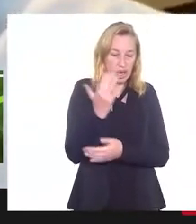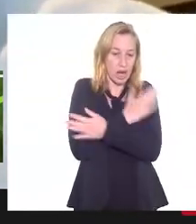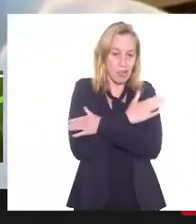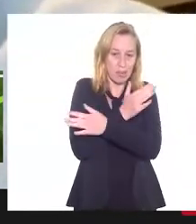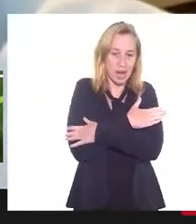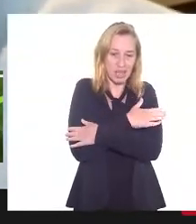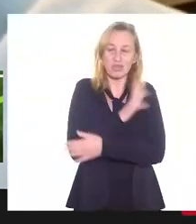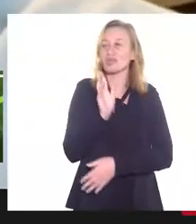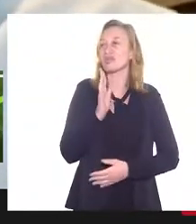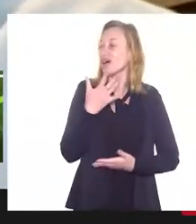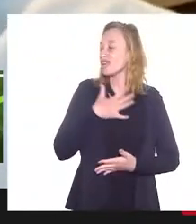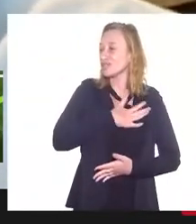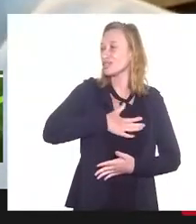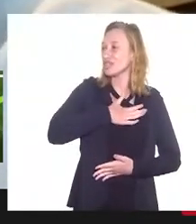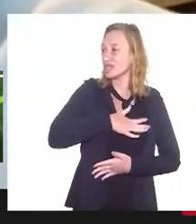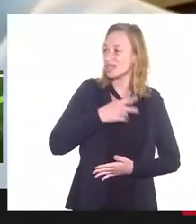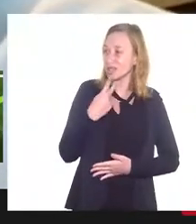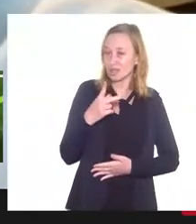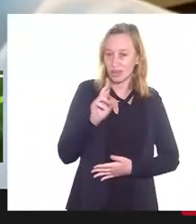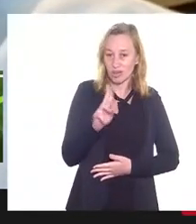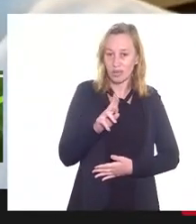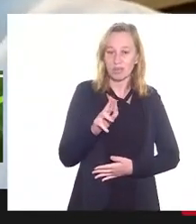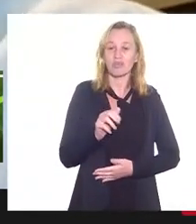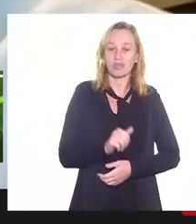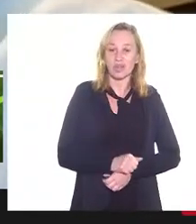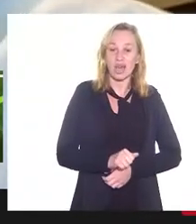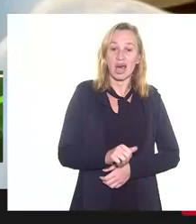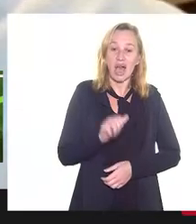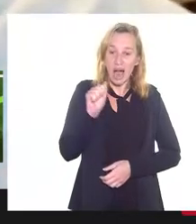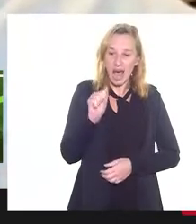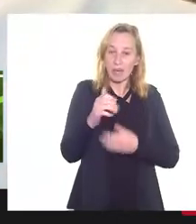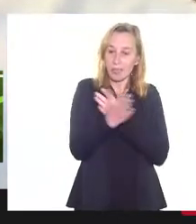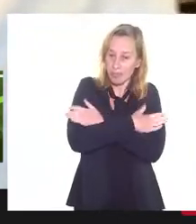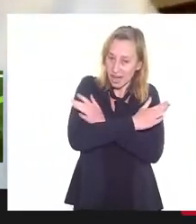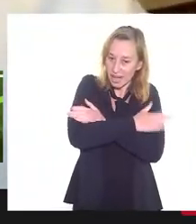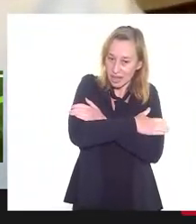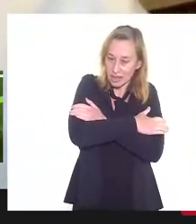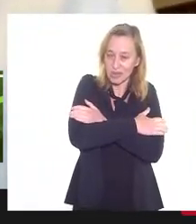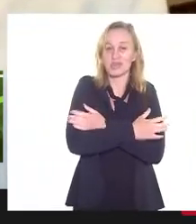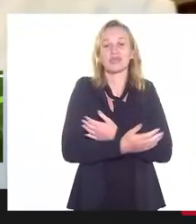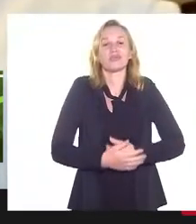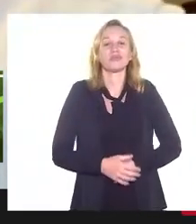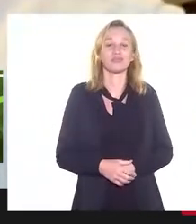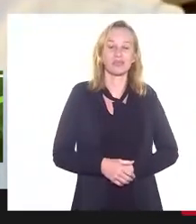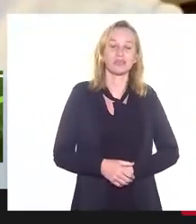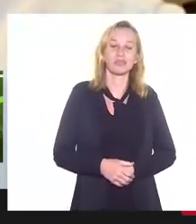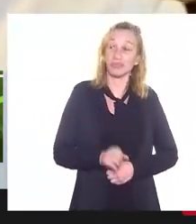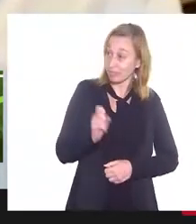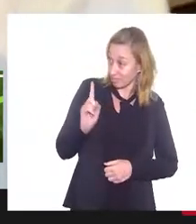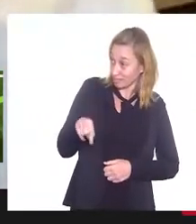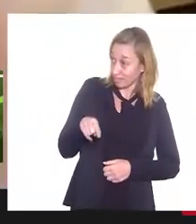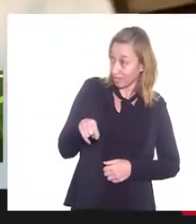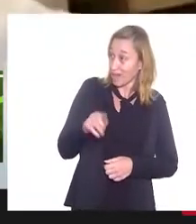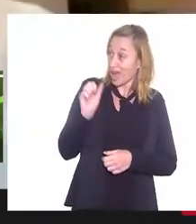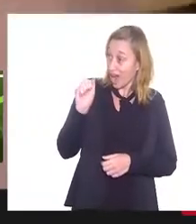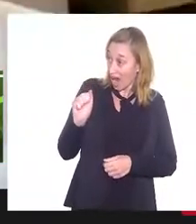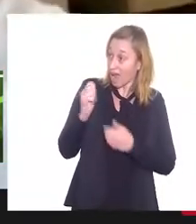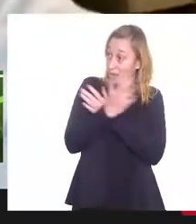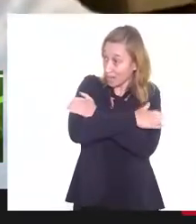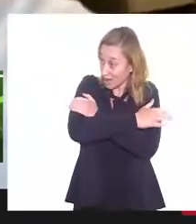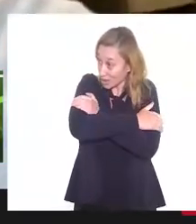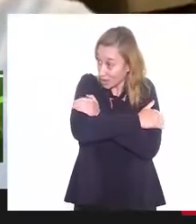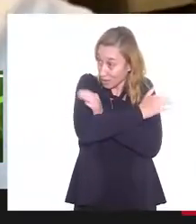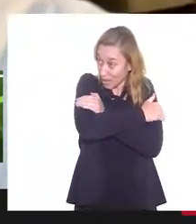é A com a K, não é isso, Margarete? Não é isso? É A abraços, não é isso? Ah, não, abraço,